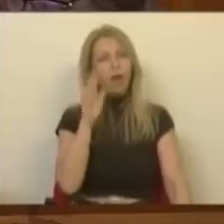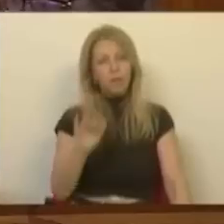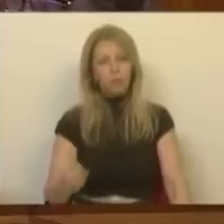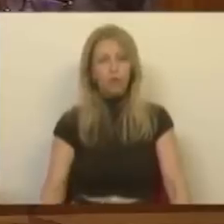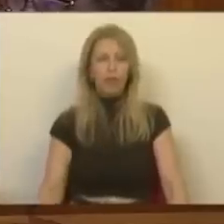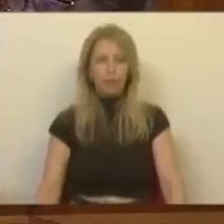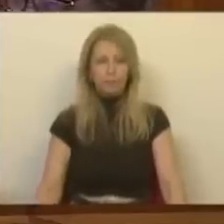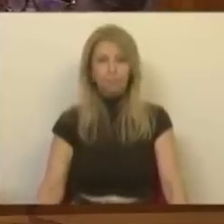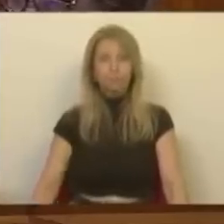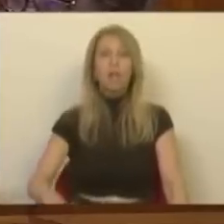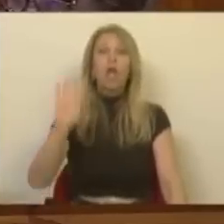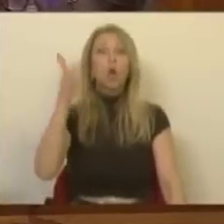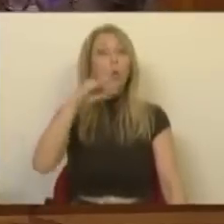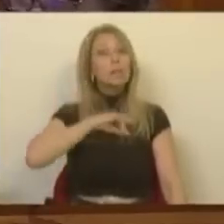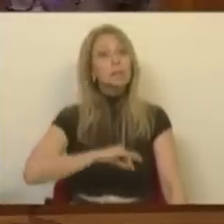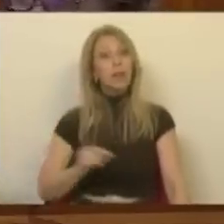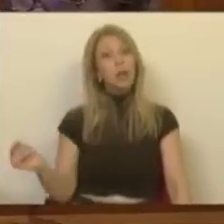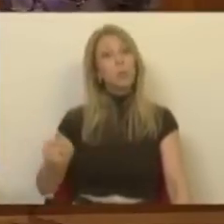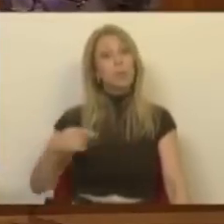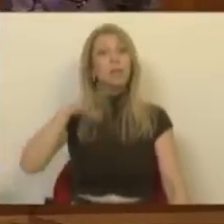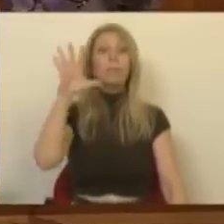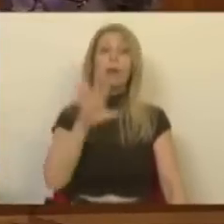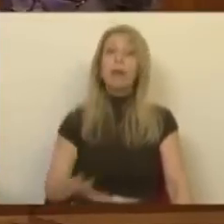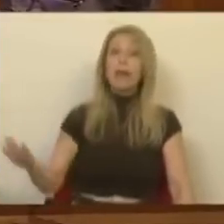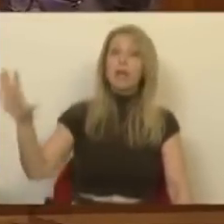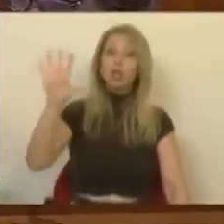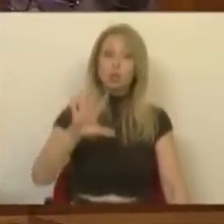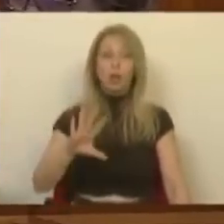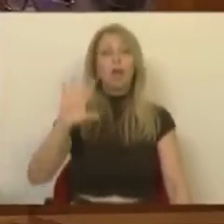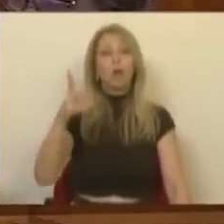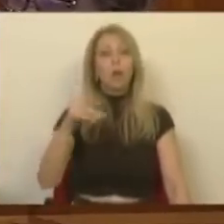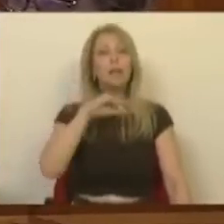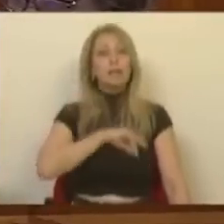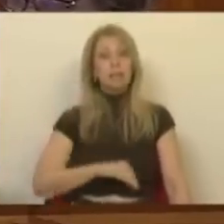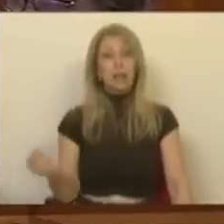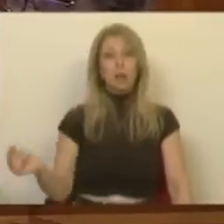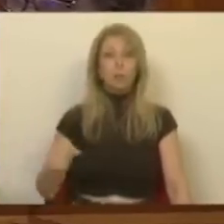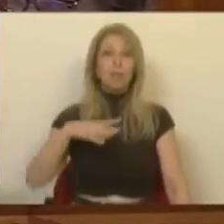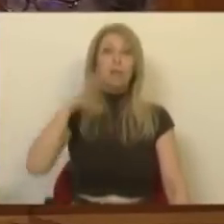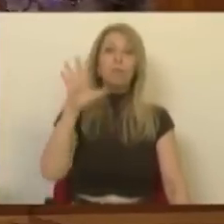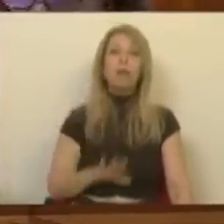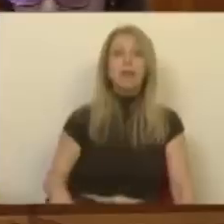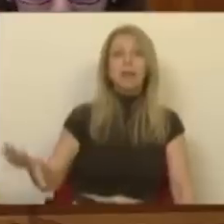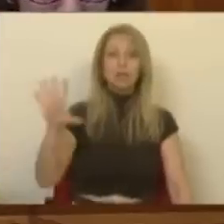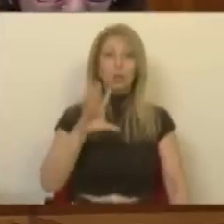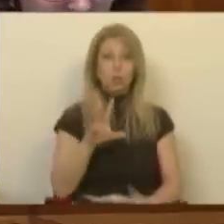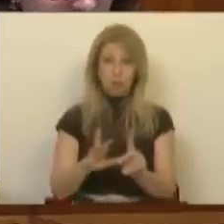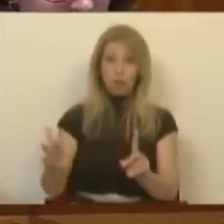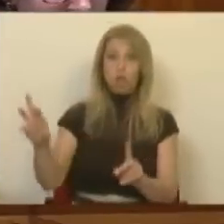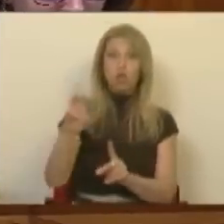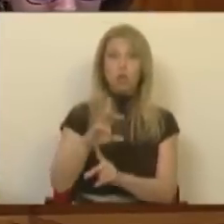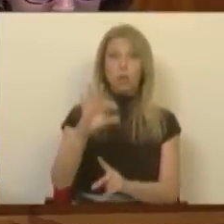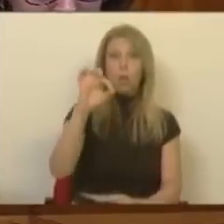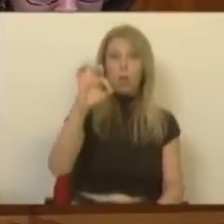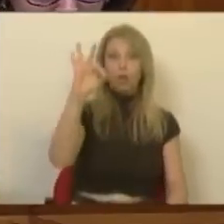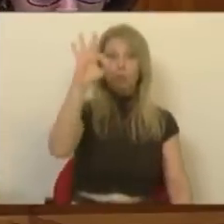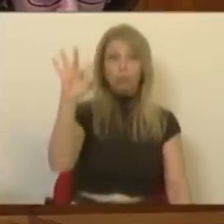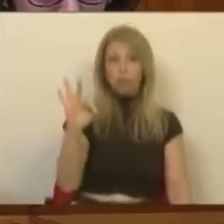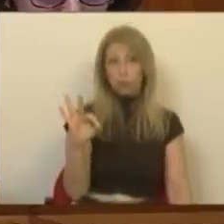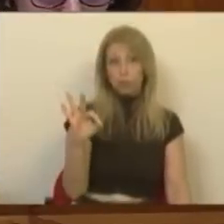quando o salário mínimo nacional quando o salário mínimo nacional sobe 8%